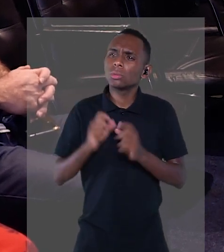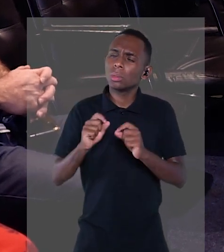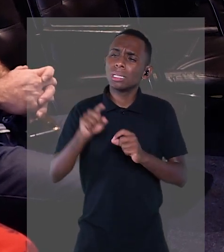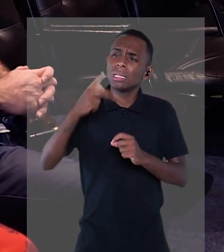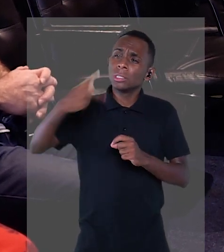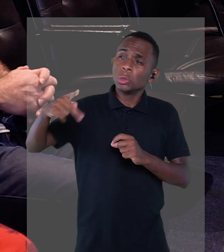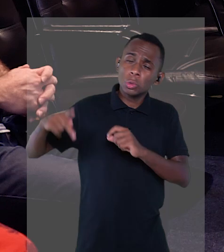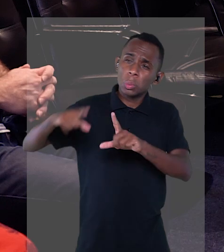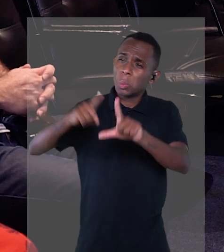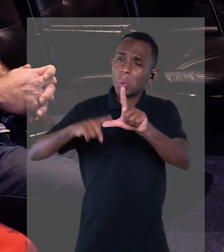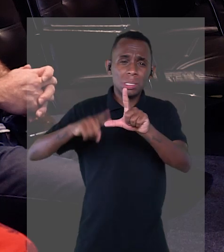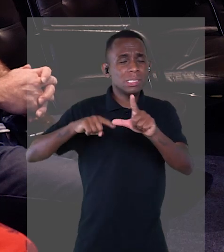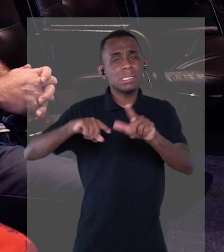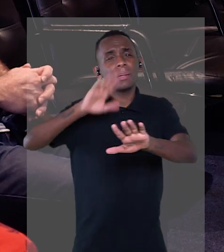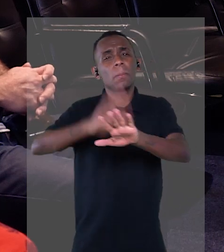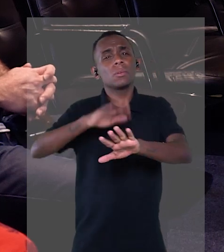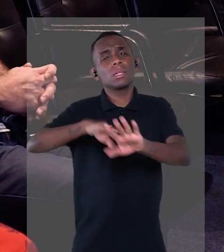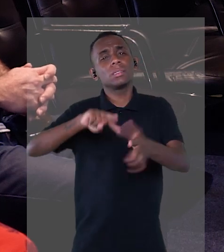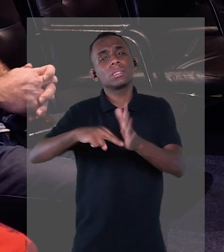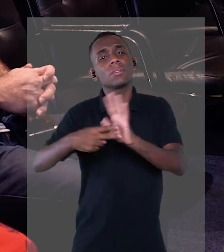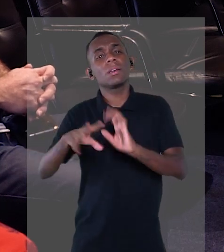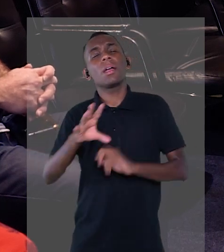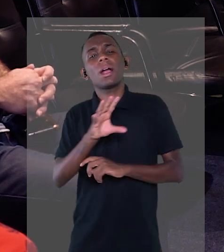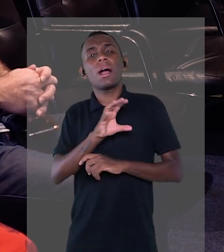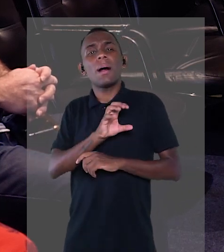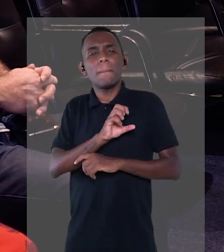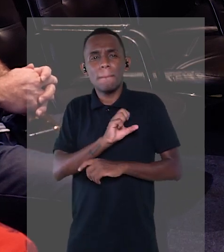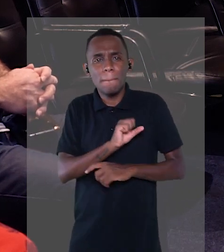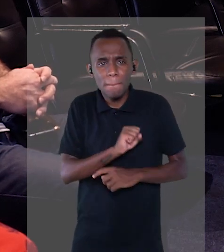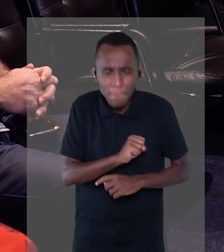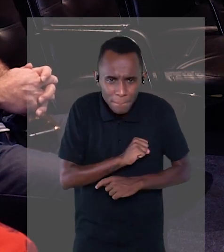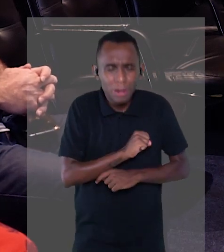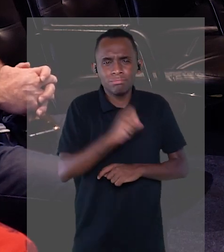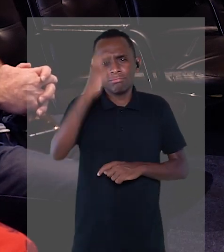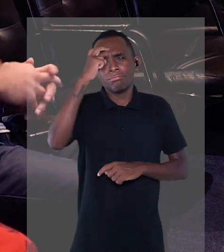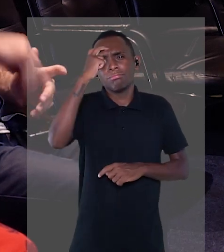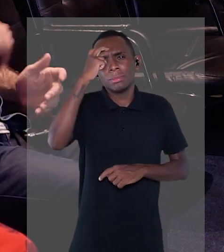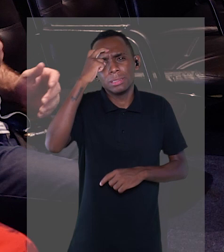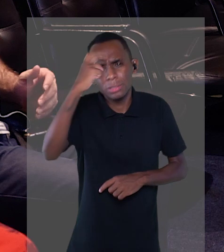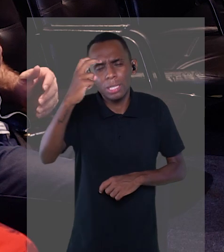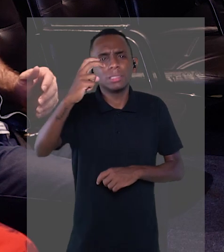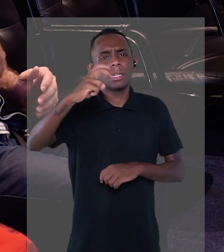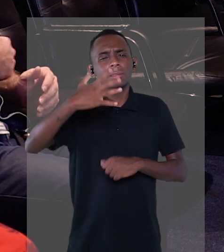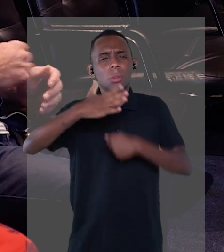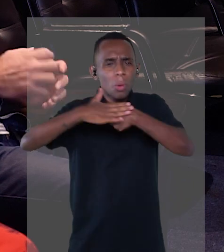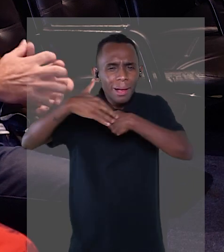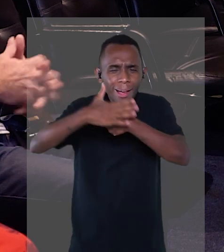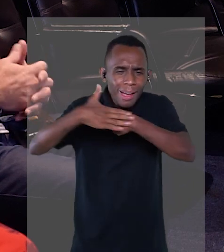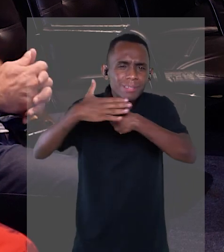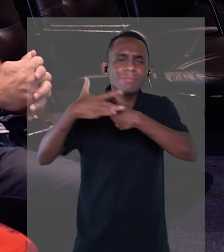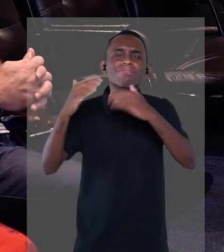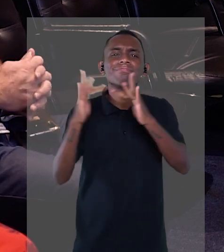de uma amorosidade, de uma inteligência afetiva,